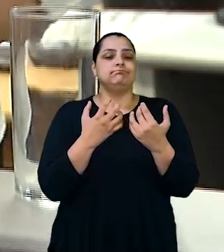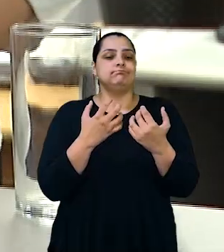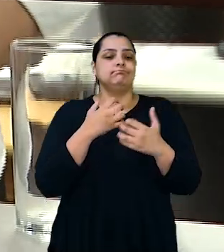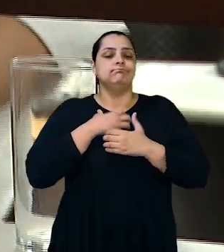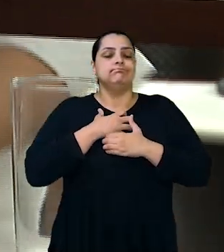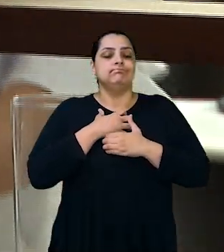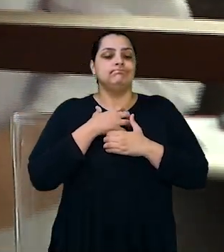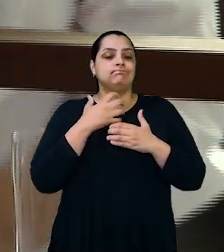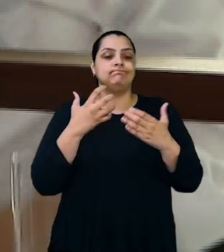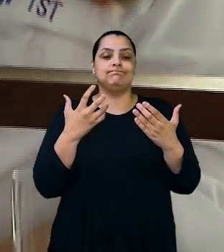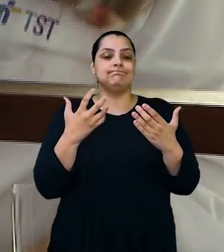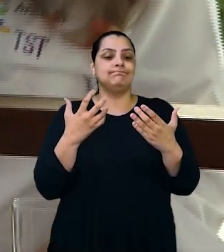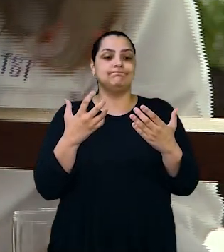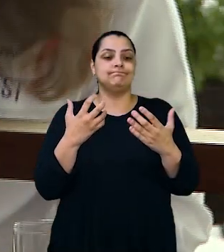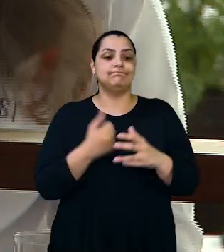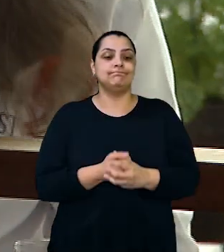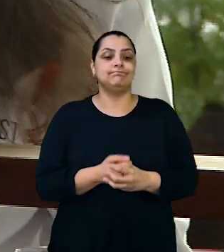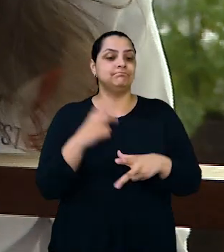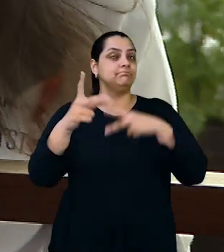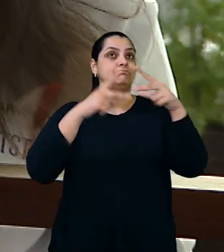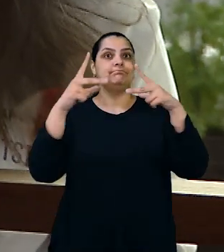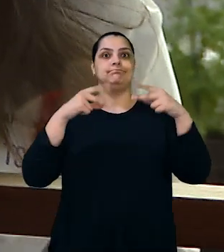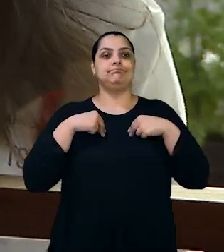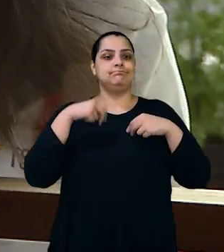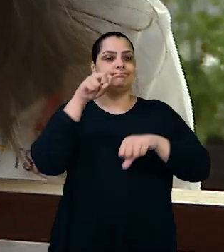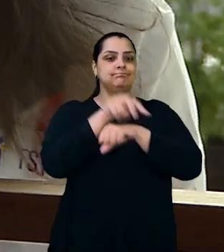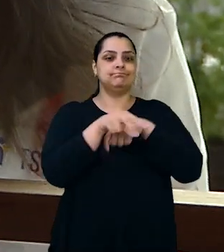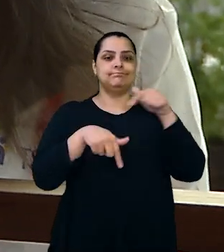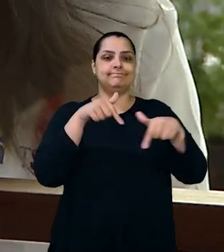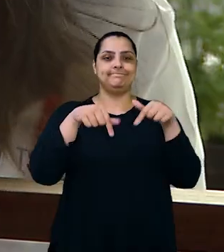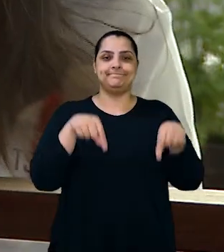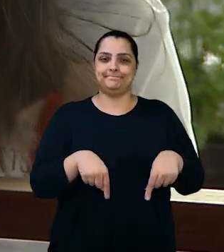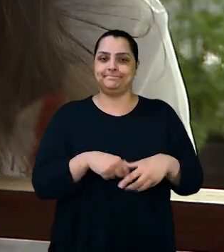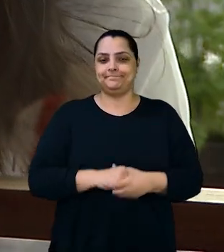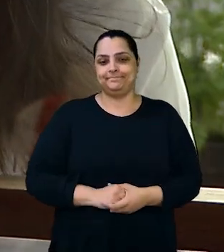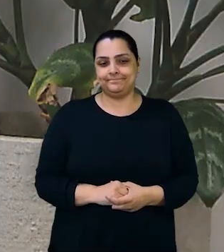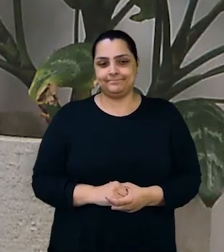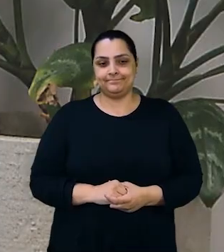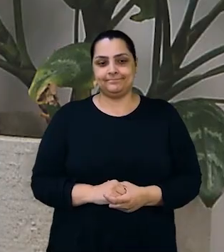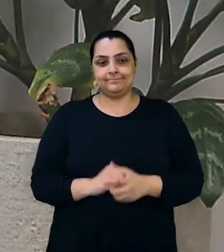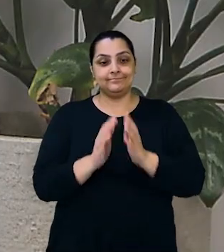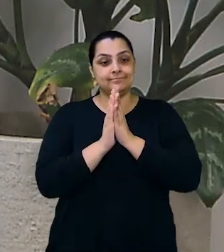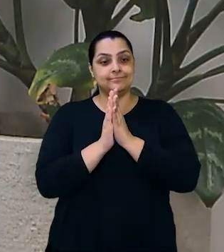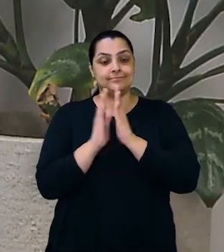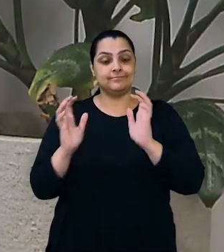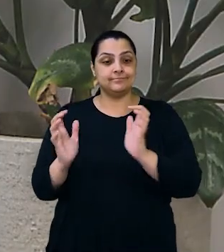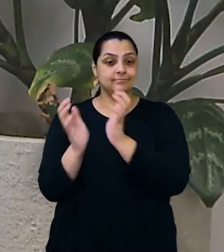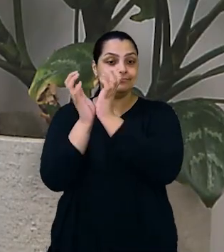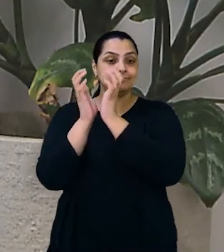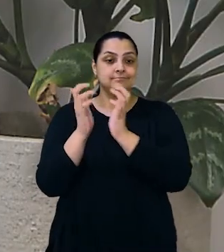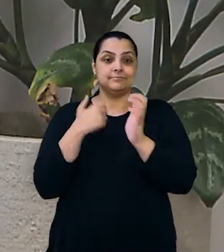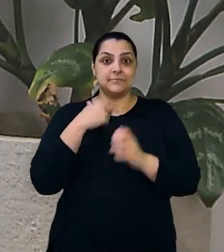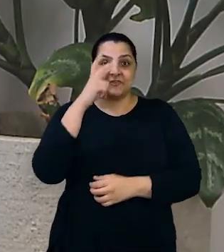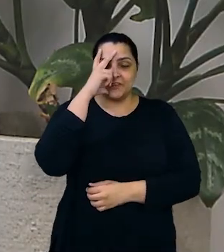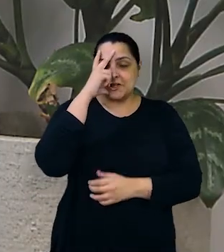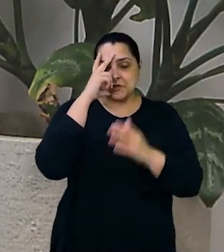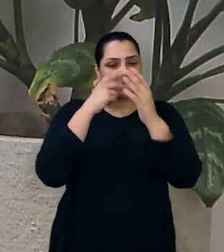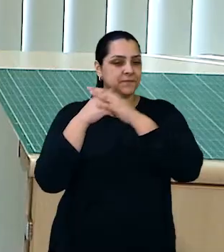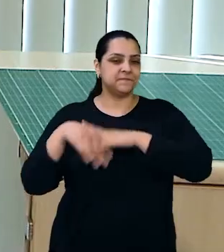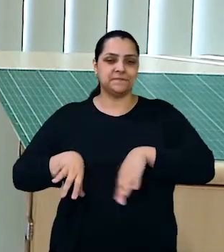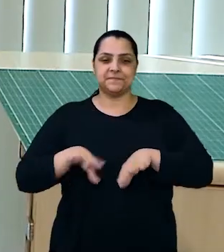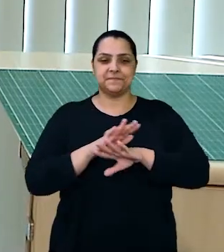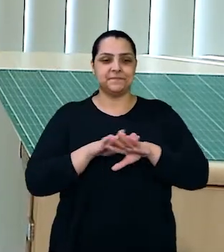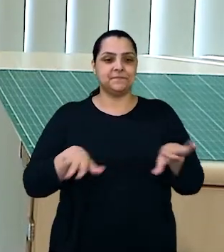Foi um presentaço trabalhar aqui. Graças à APAE eu perdi a